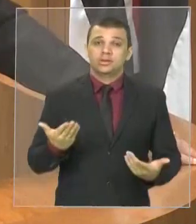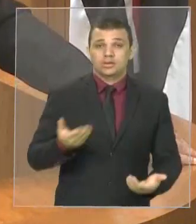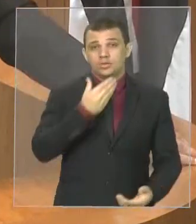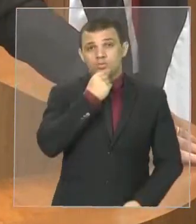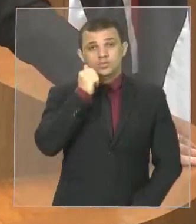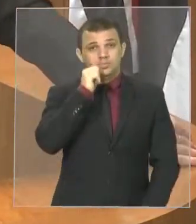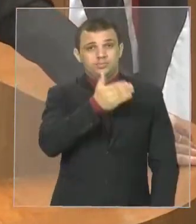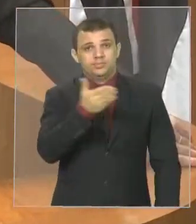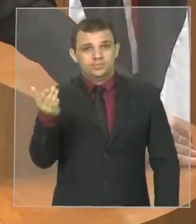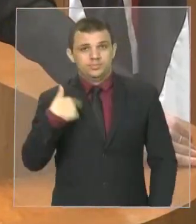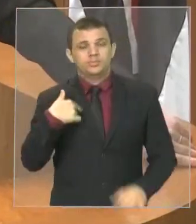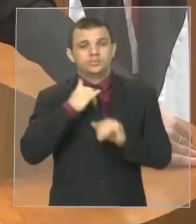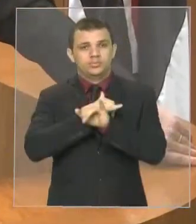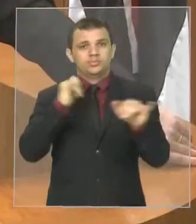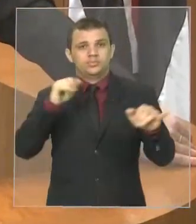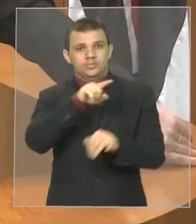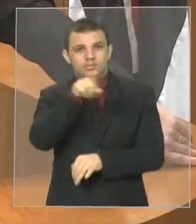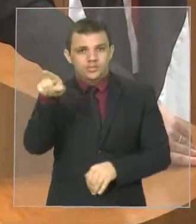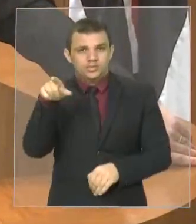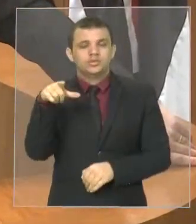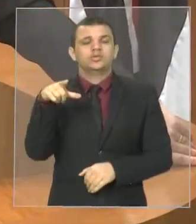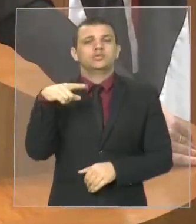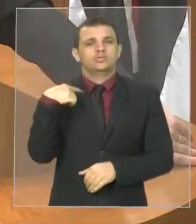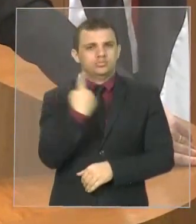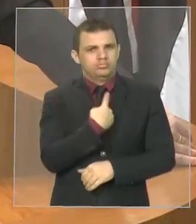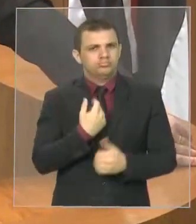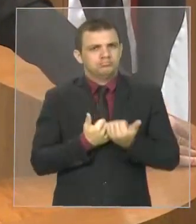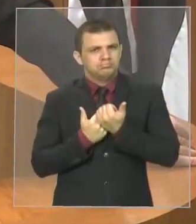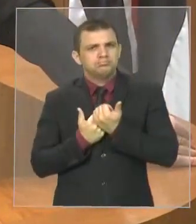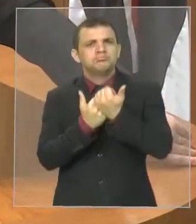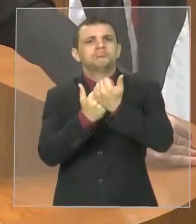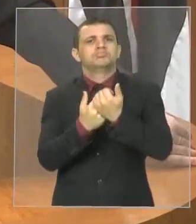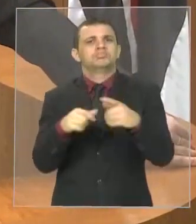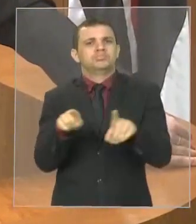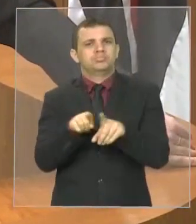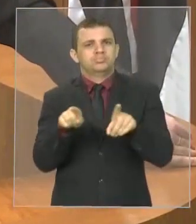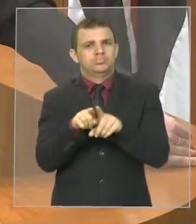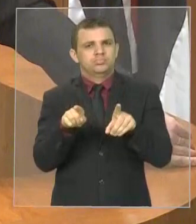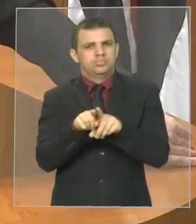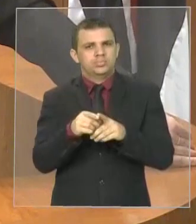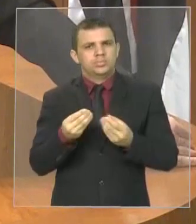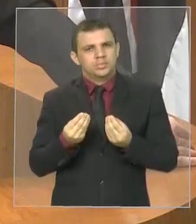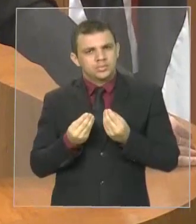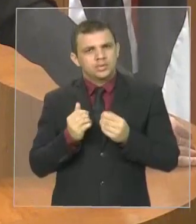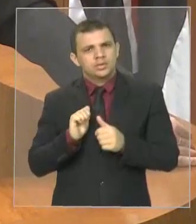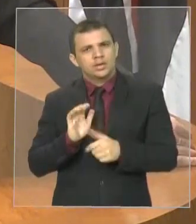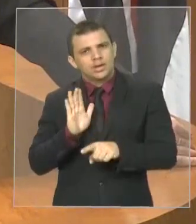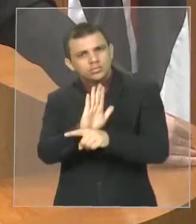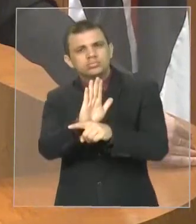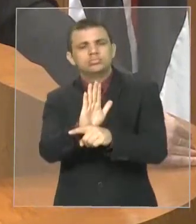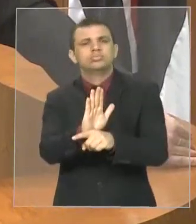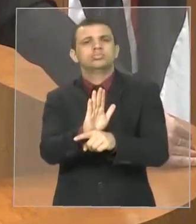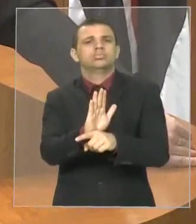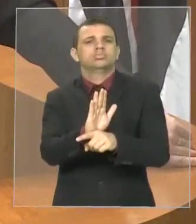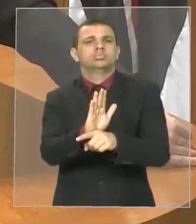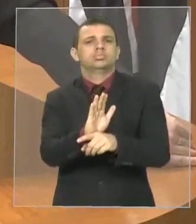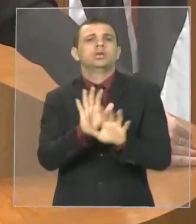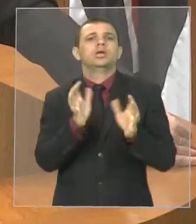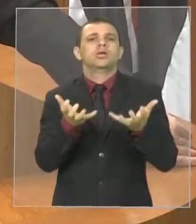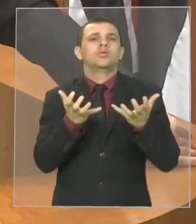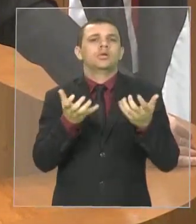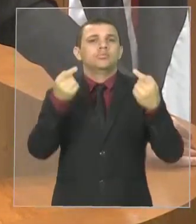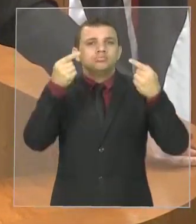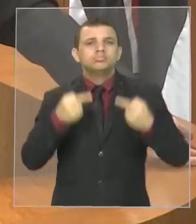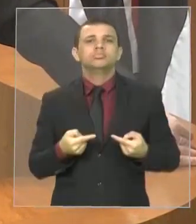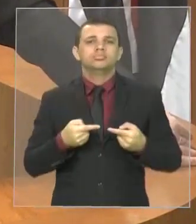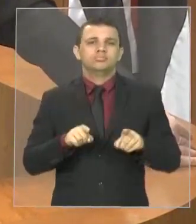têm o nosso inteiro apoio, a nossa inteira solidariedade, e eu quero fazer um desafio.